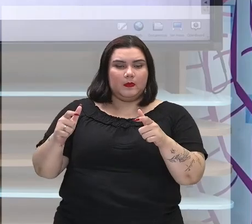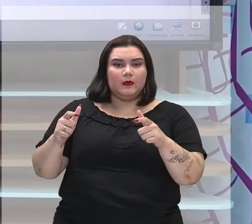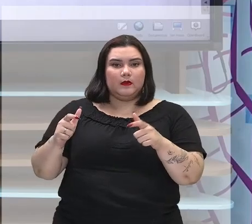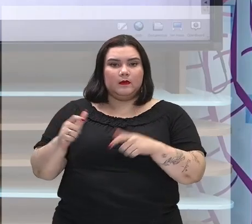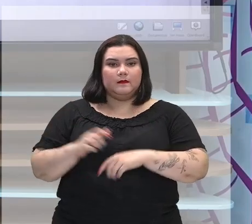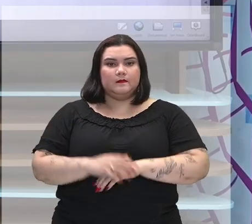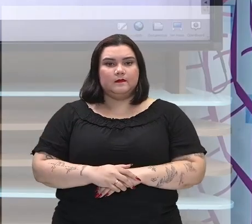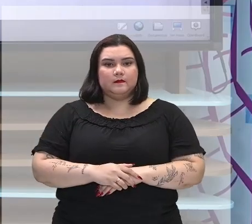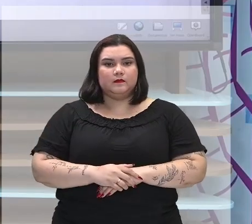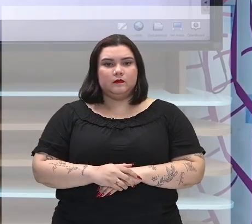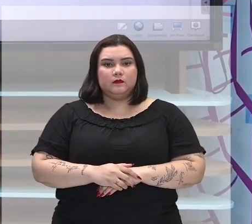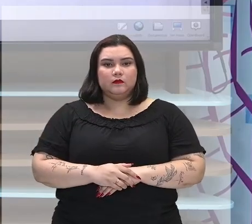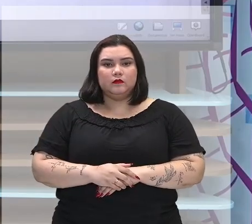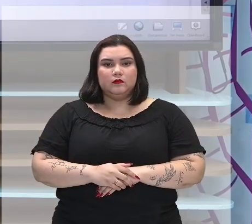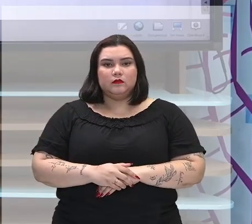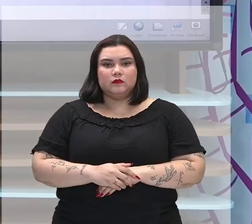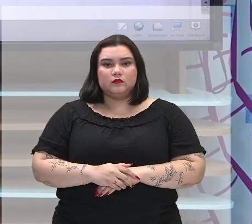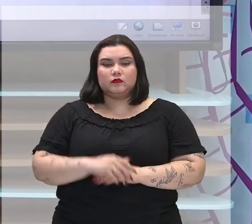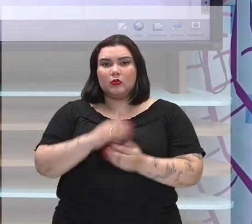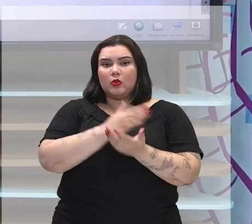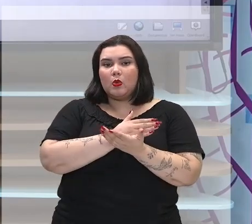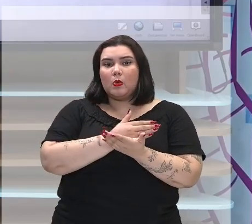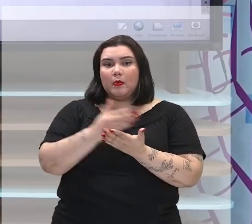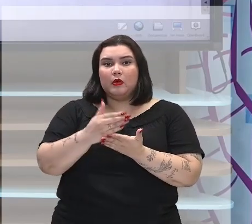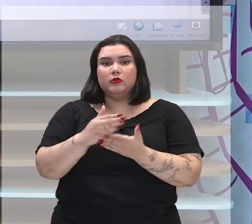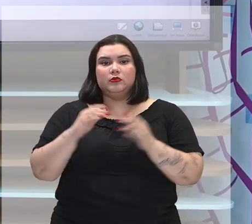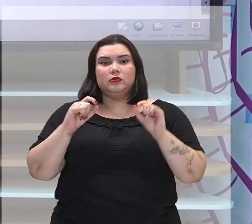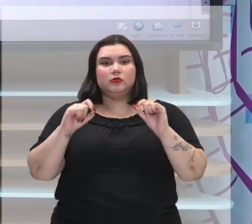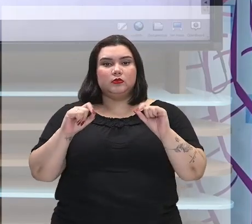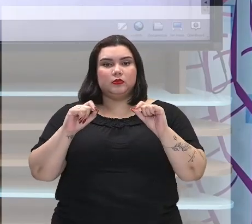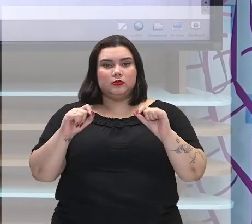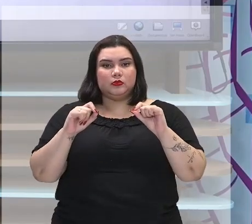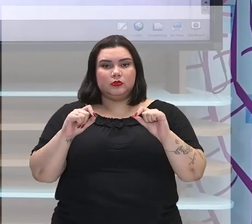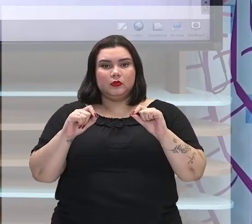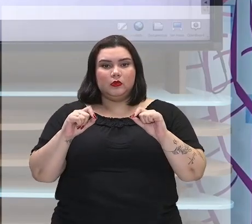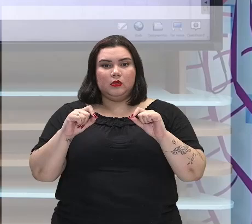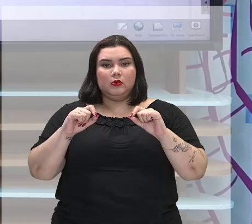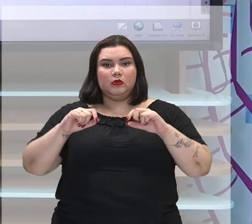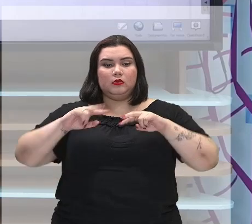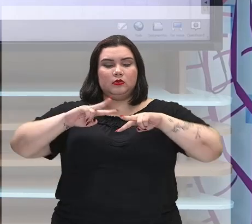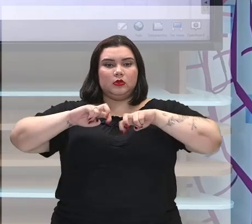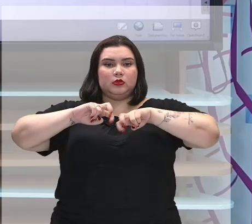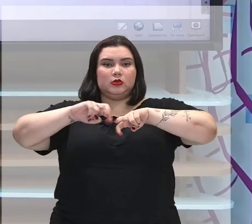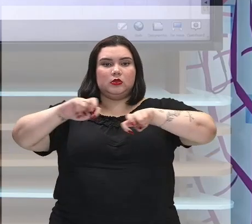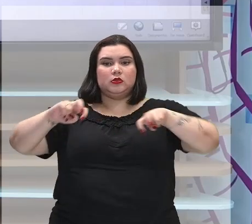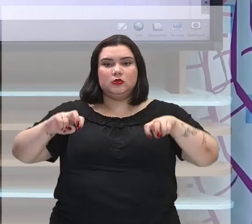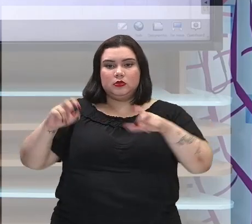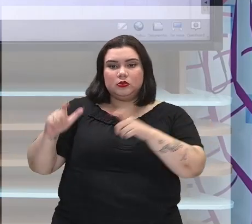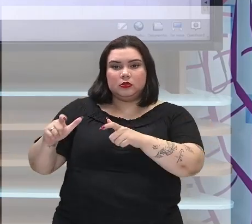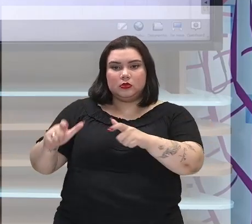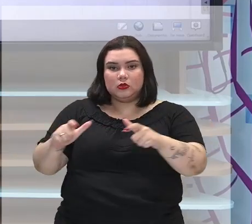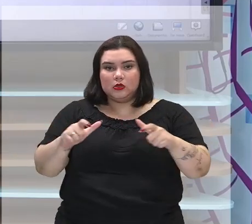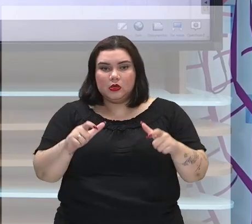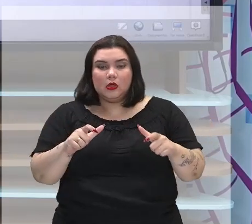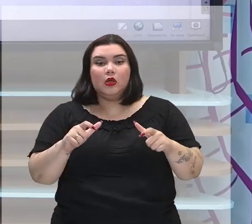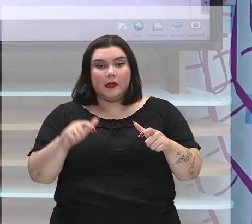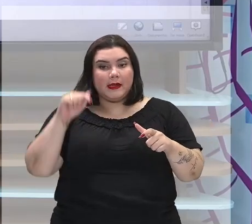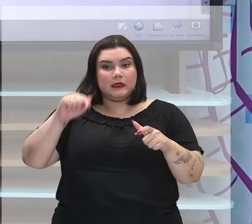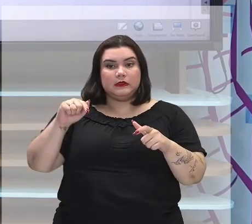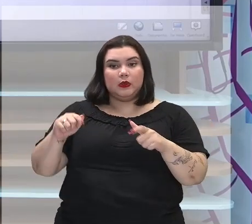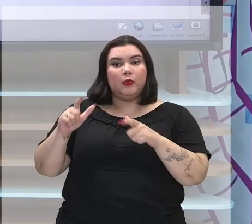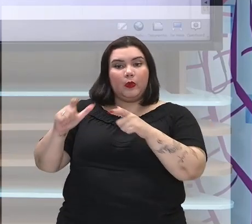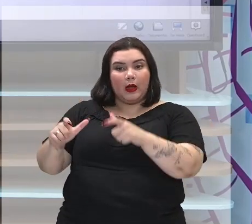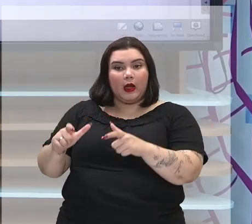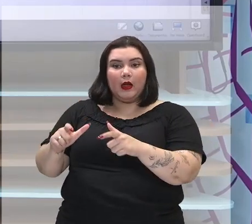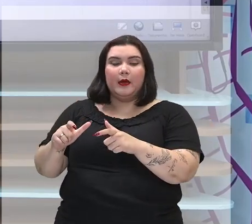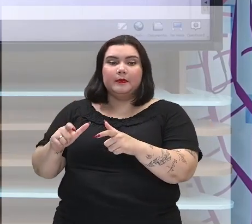e começa, né, a explorar um território que não era seu, mas agora chama de